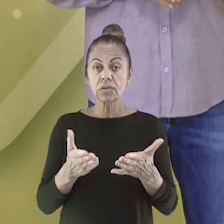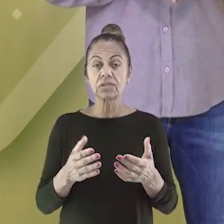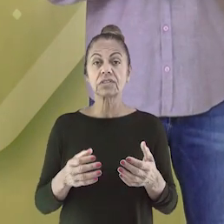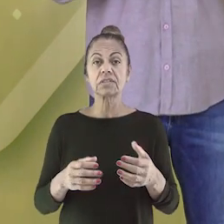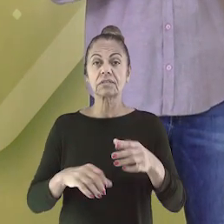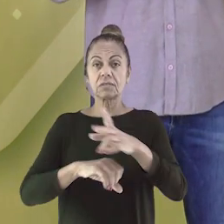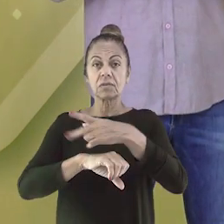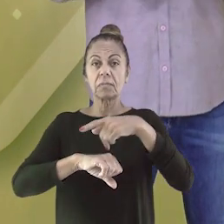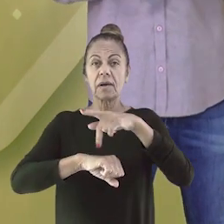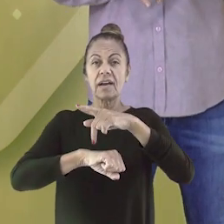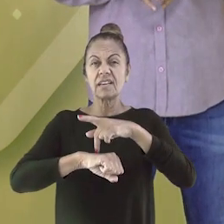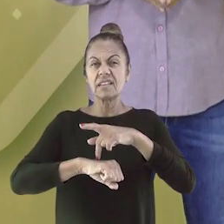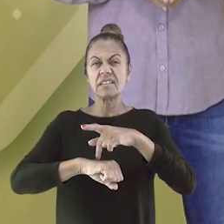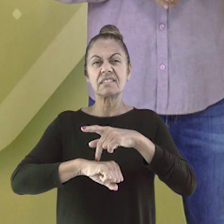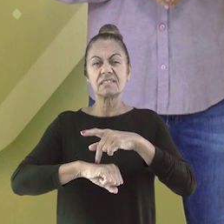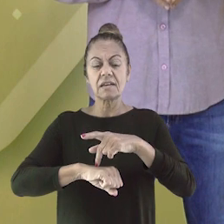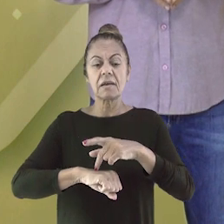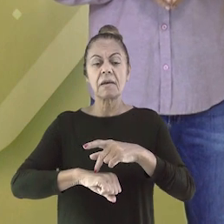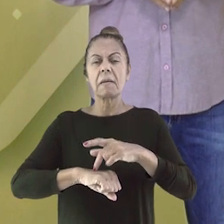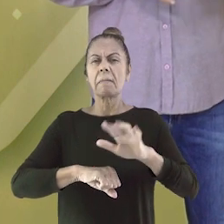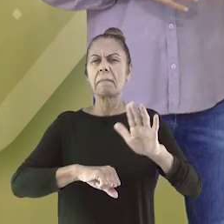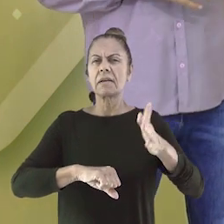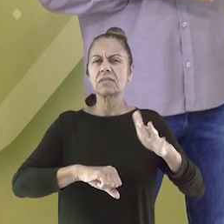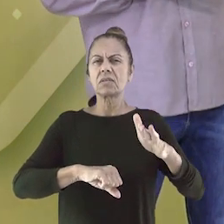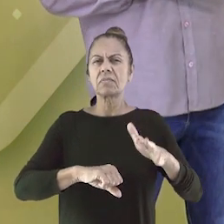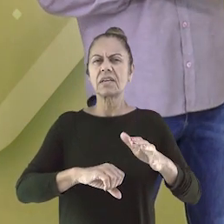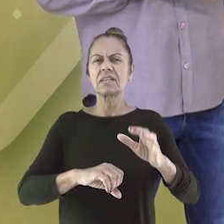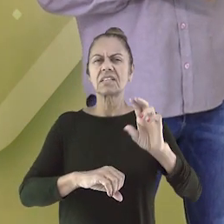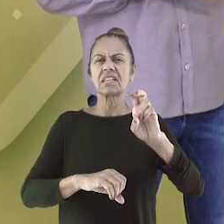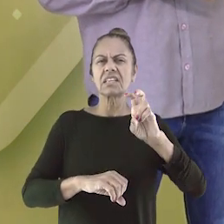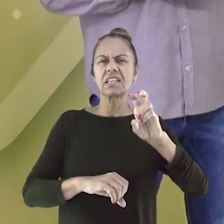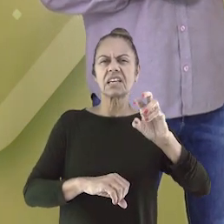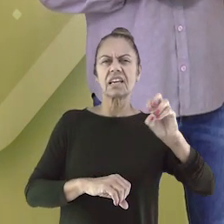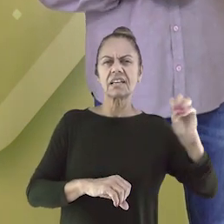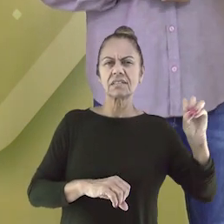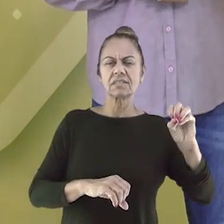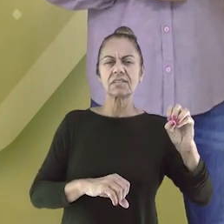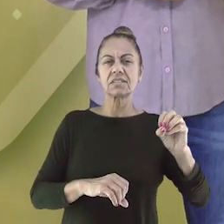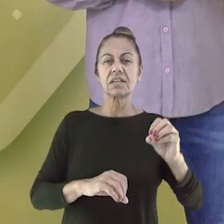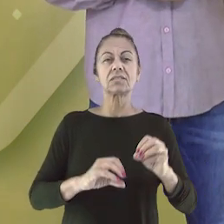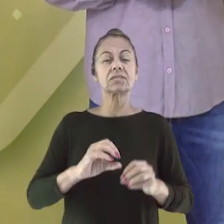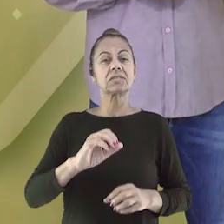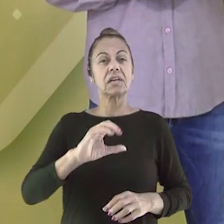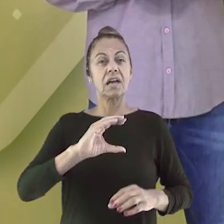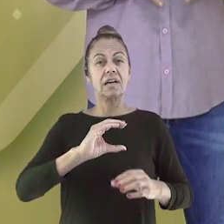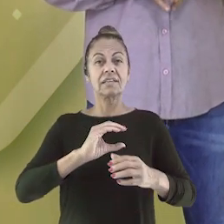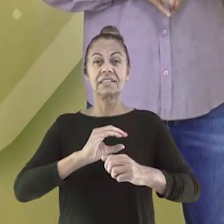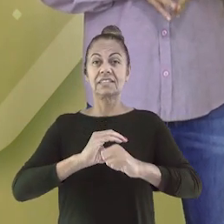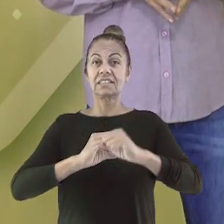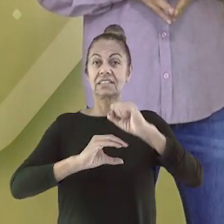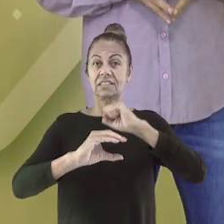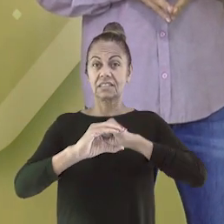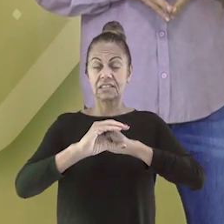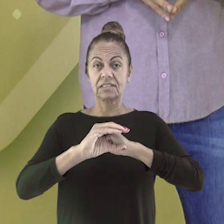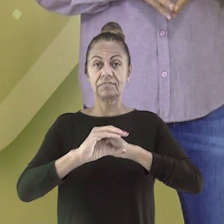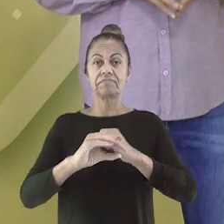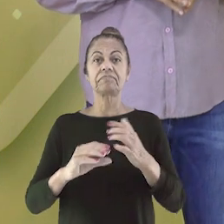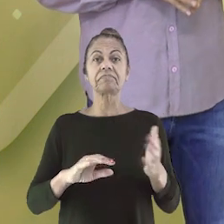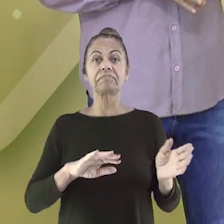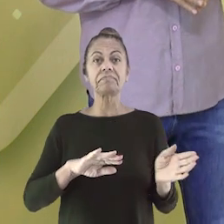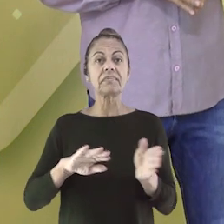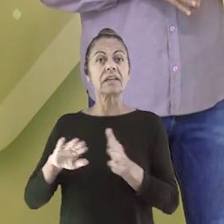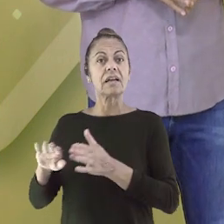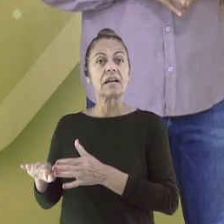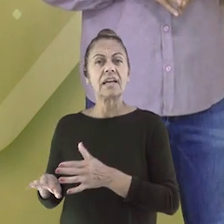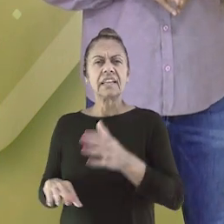região do Irã e do Iraque, e data de aproximadamente 500 anos antes de Cristo. Já na